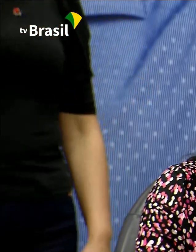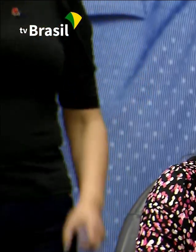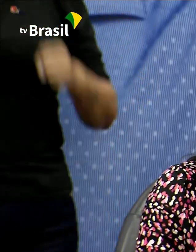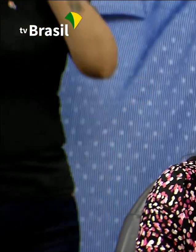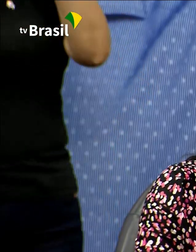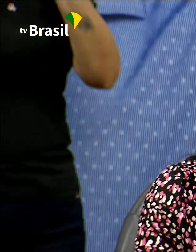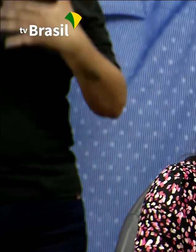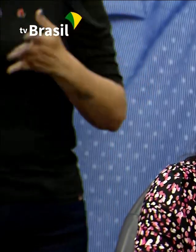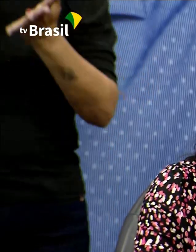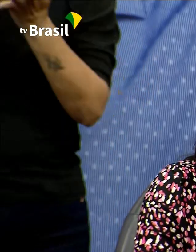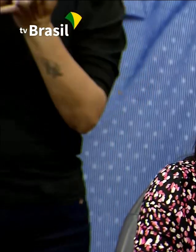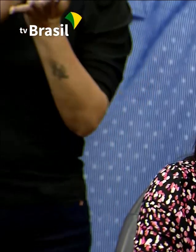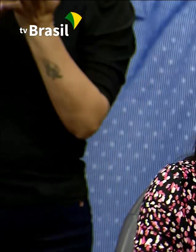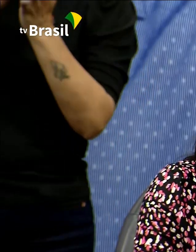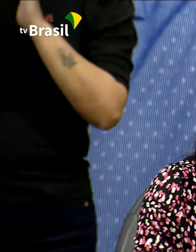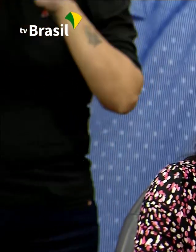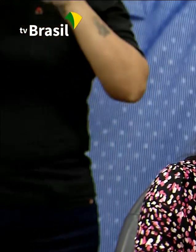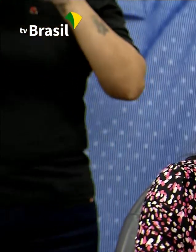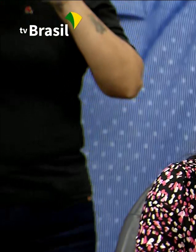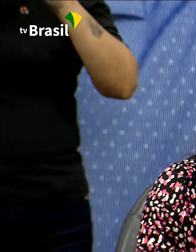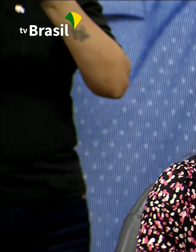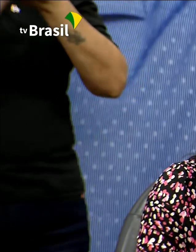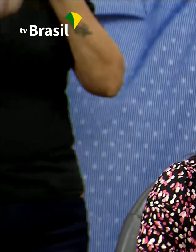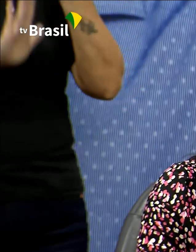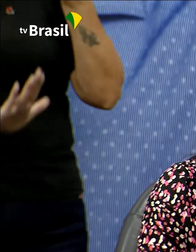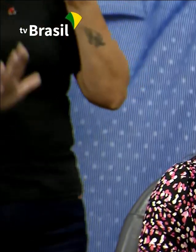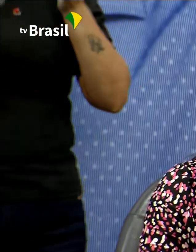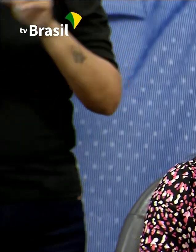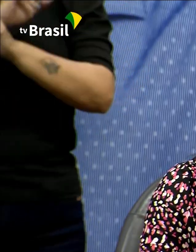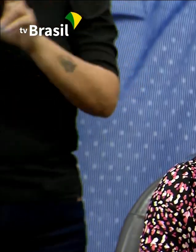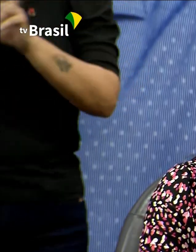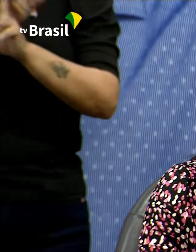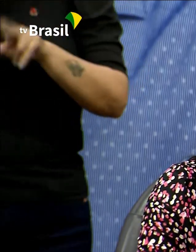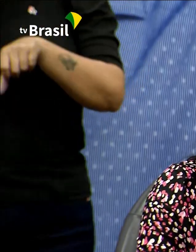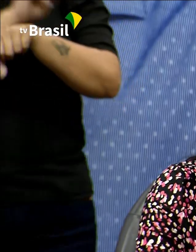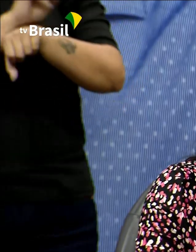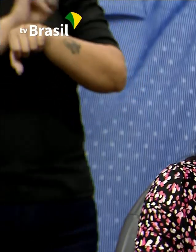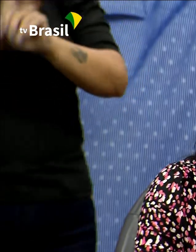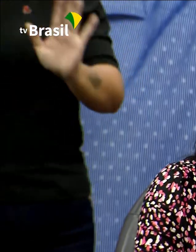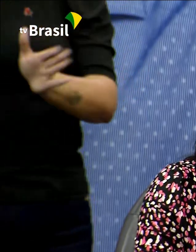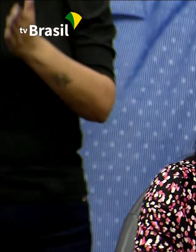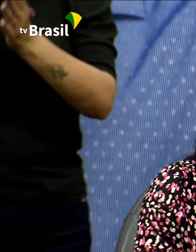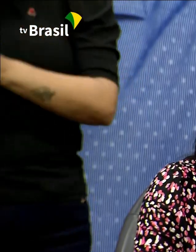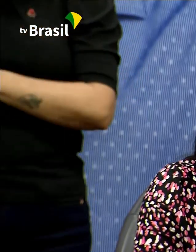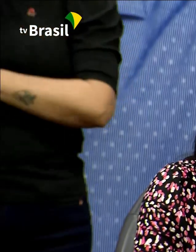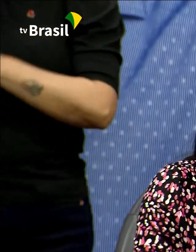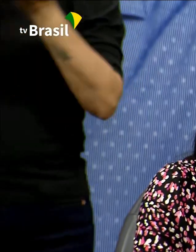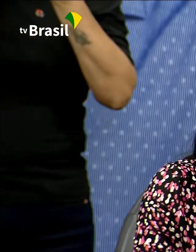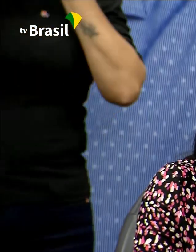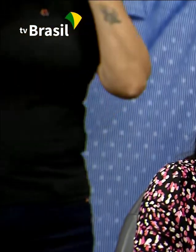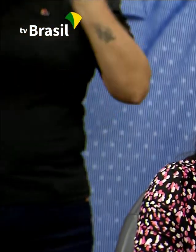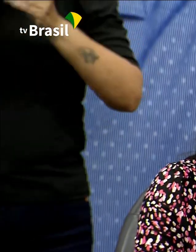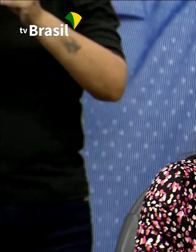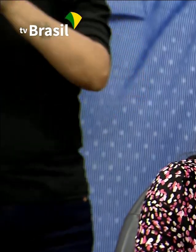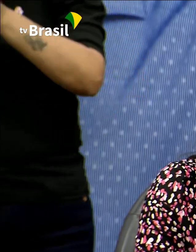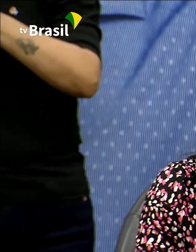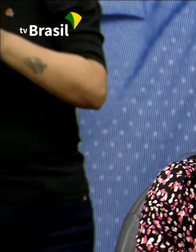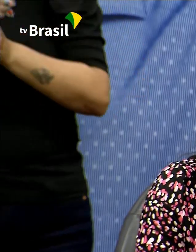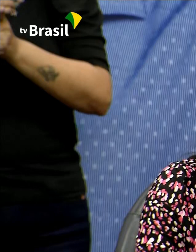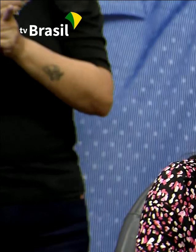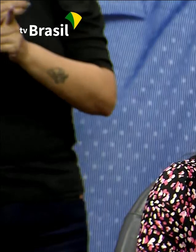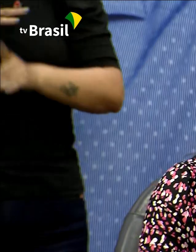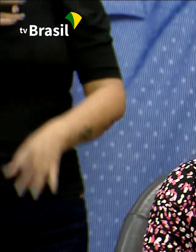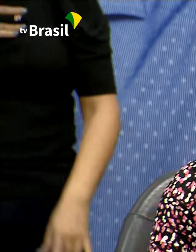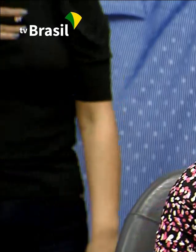aí de diretrizes, propostas de ação relacionadas à vigilância, promoção, prevenção, tratamento, diagnóstico